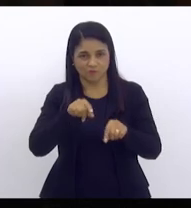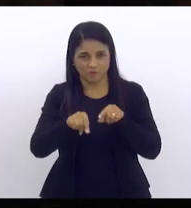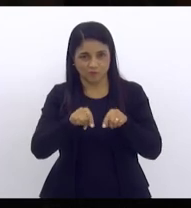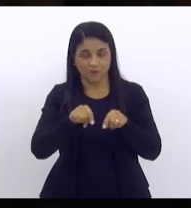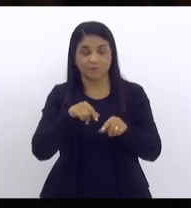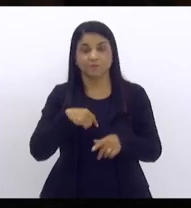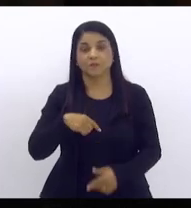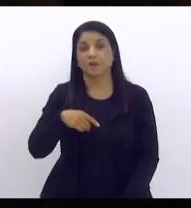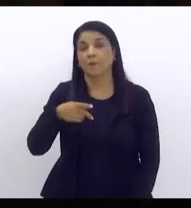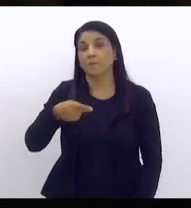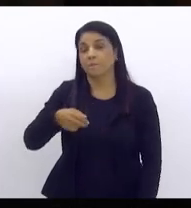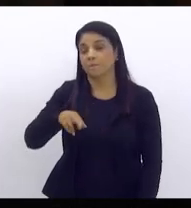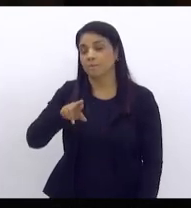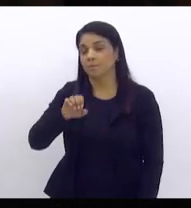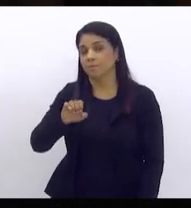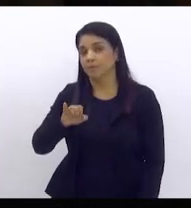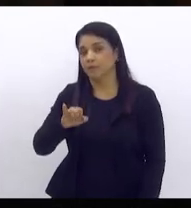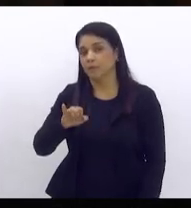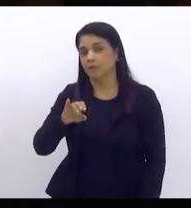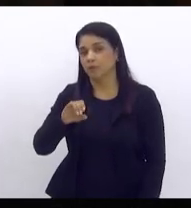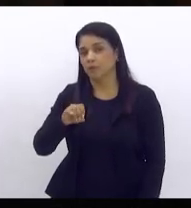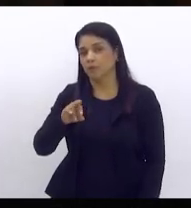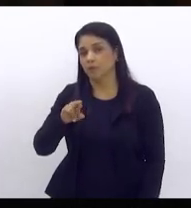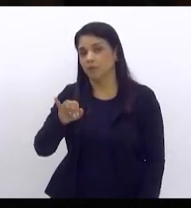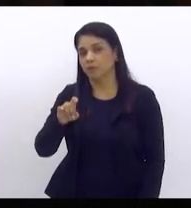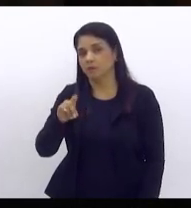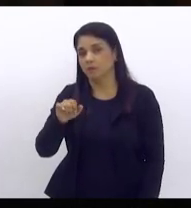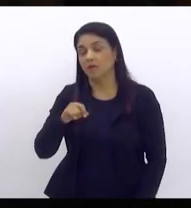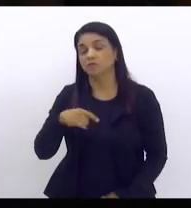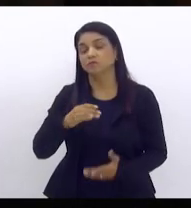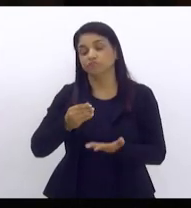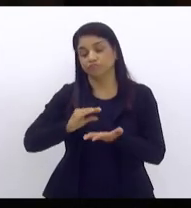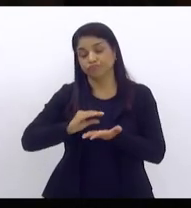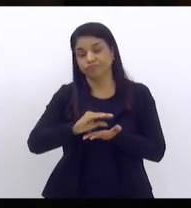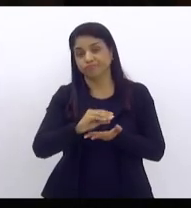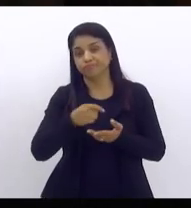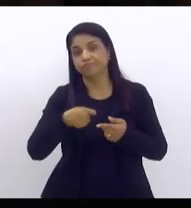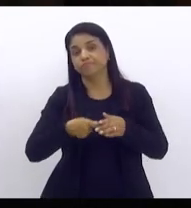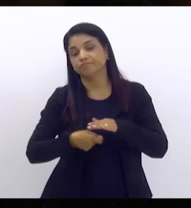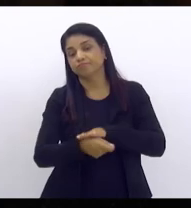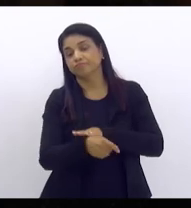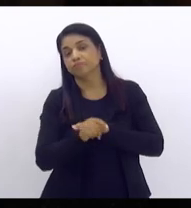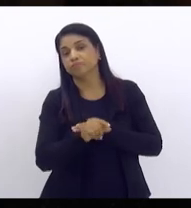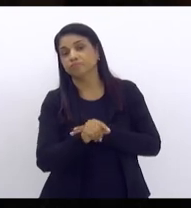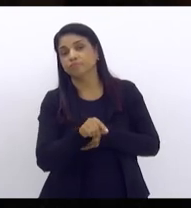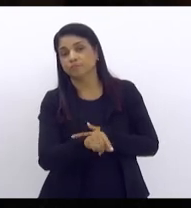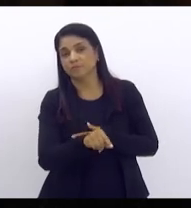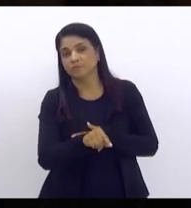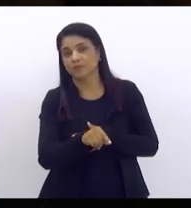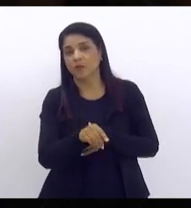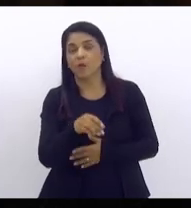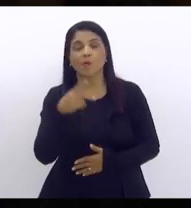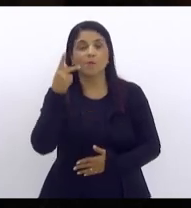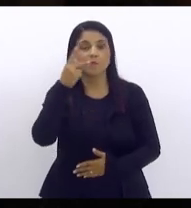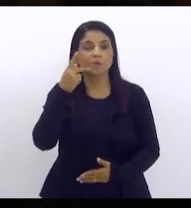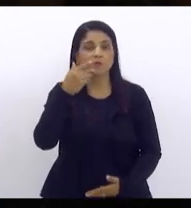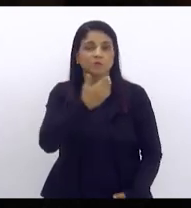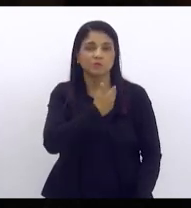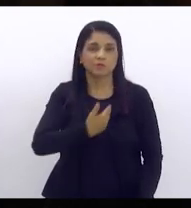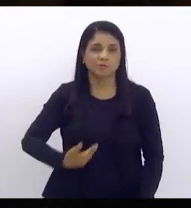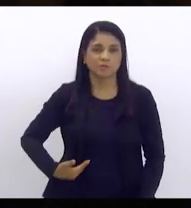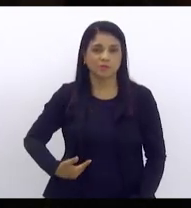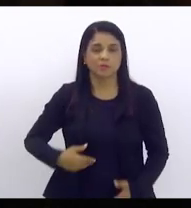prioridade, a gente precisa garantir orçamento. E orçamento é garantir a política pública